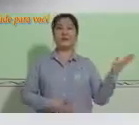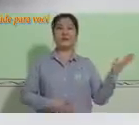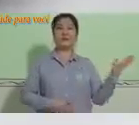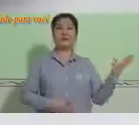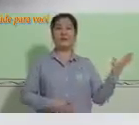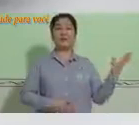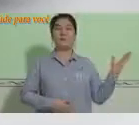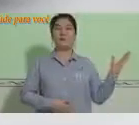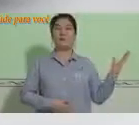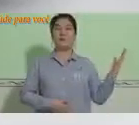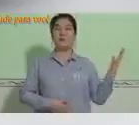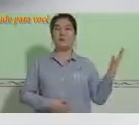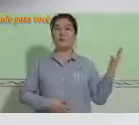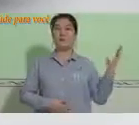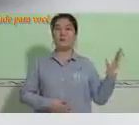cada mulher.